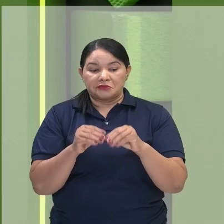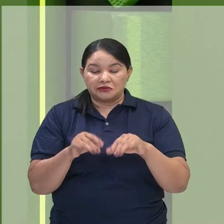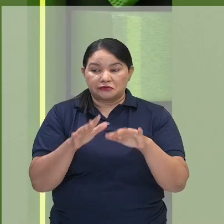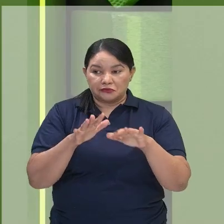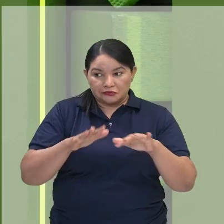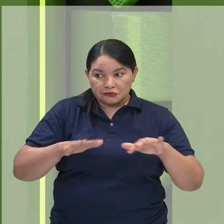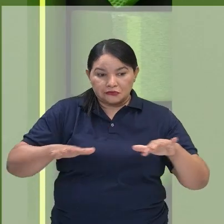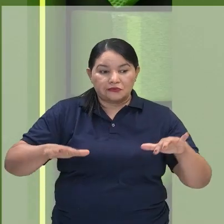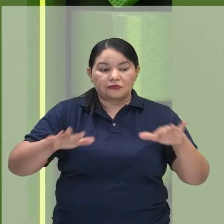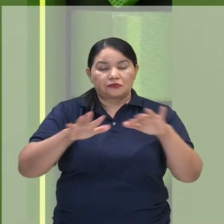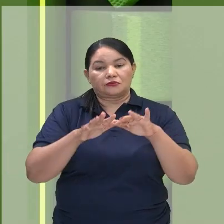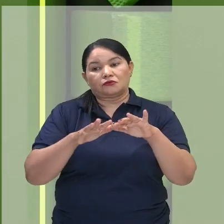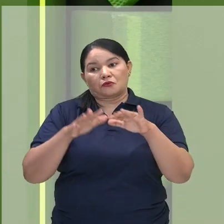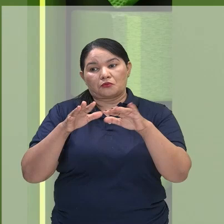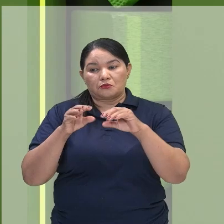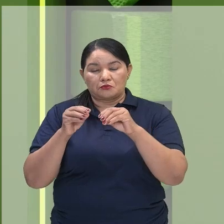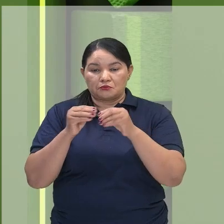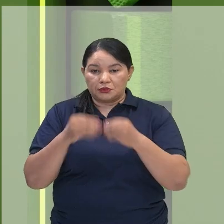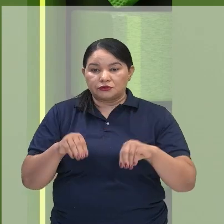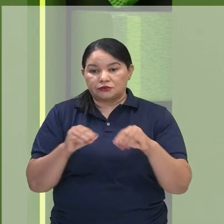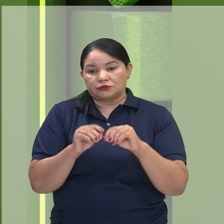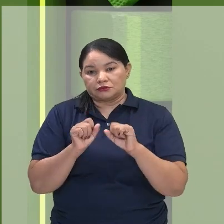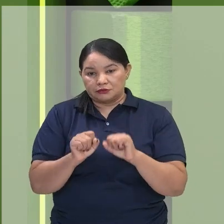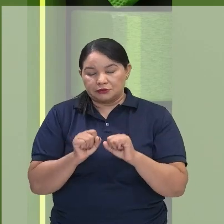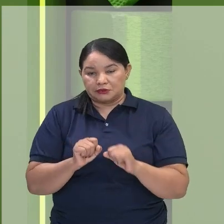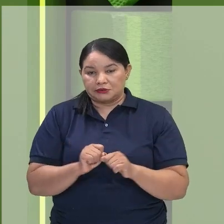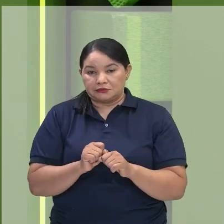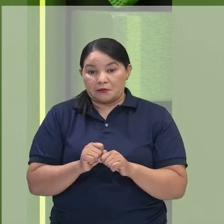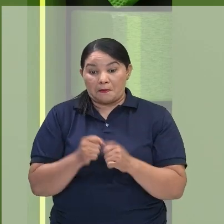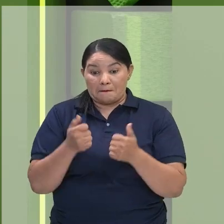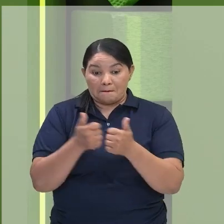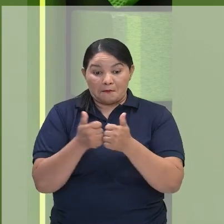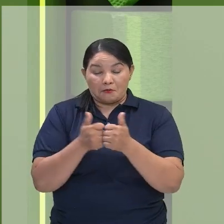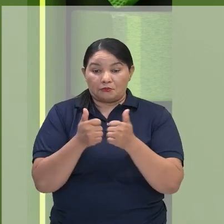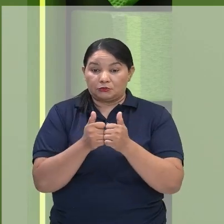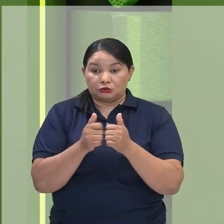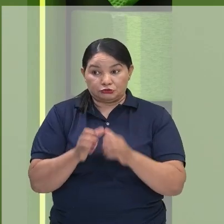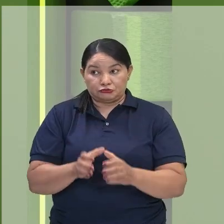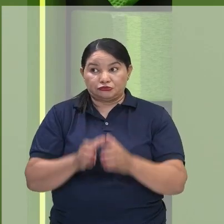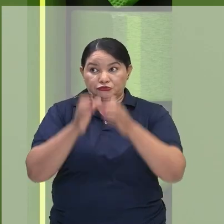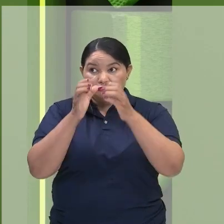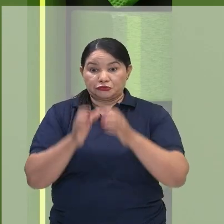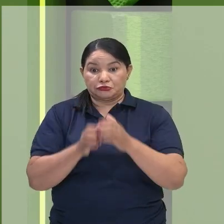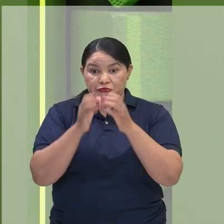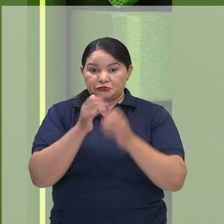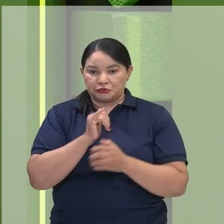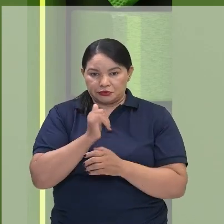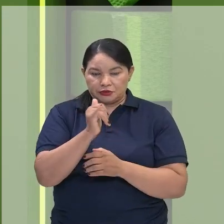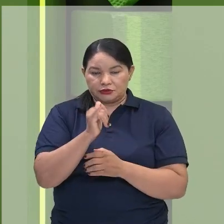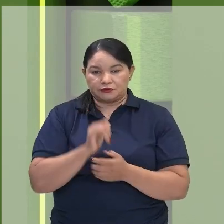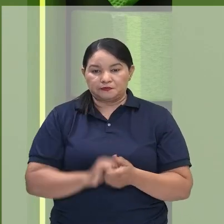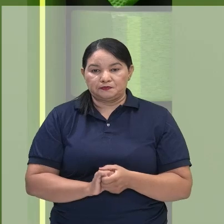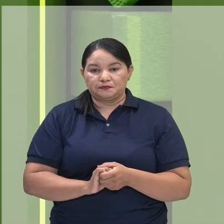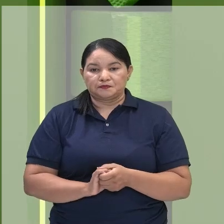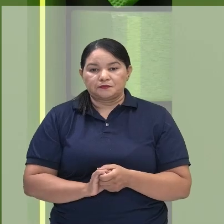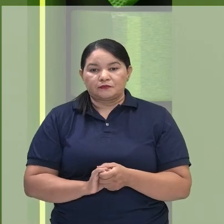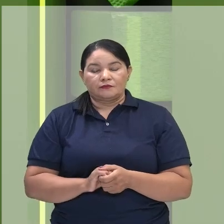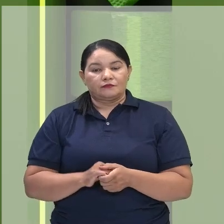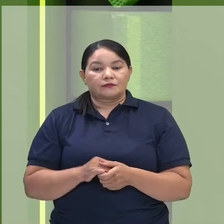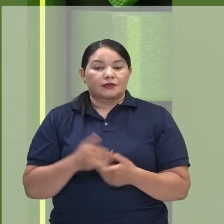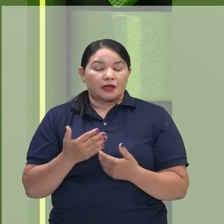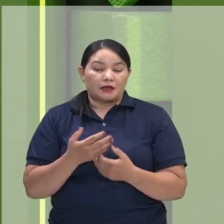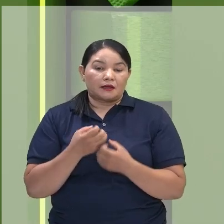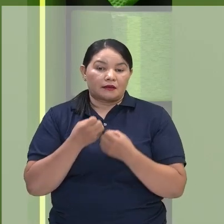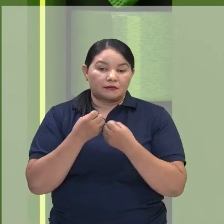arredores ali de onde a gente observa essas termoelétricas, certo? Elas são importantes também, né, porque elas visam suprir a